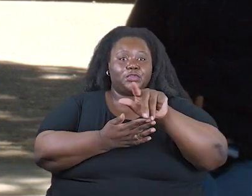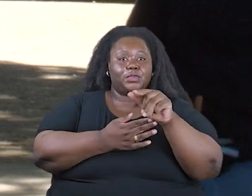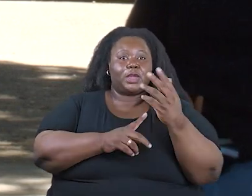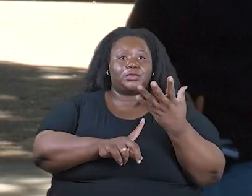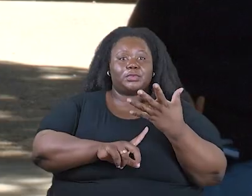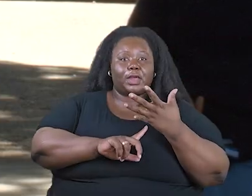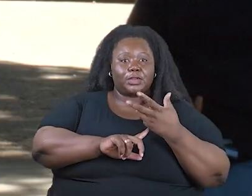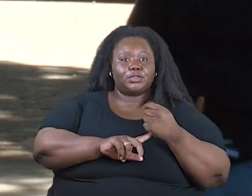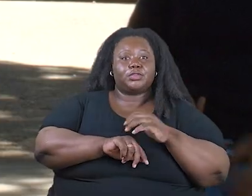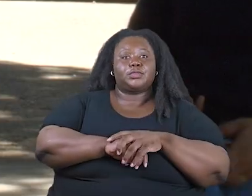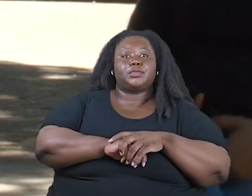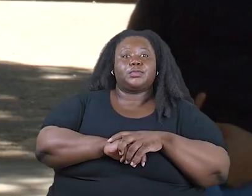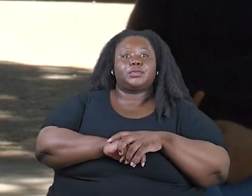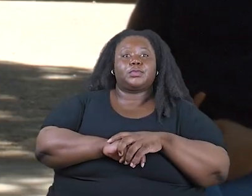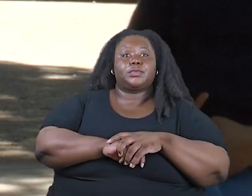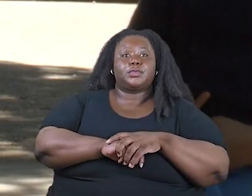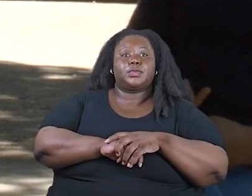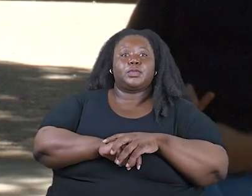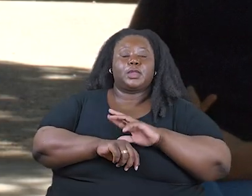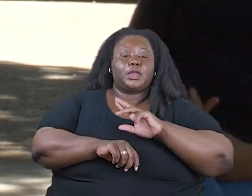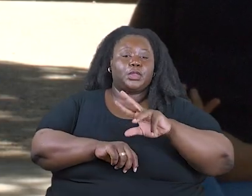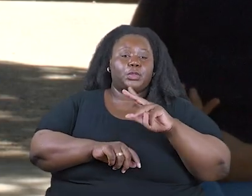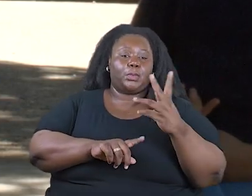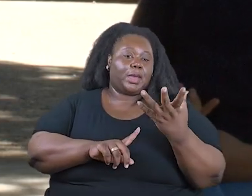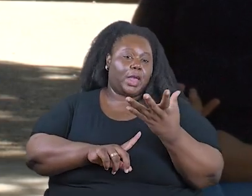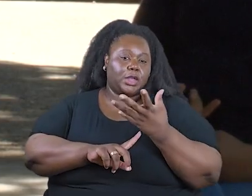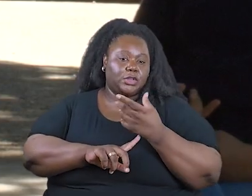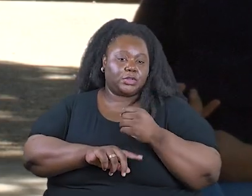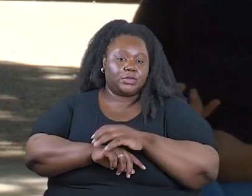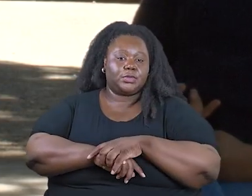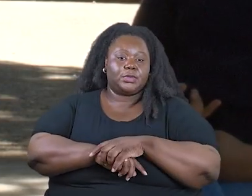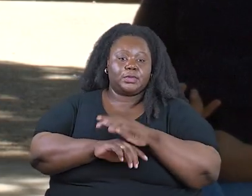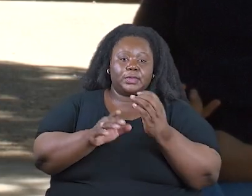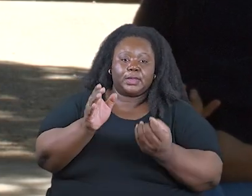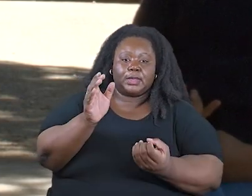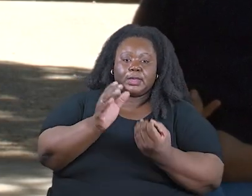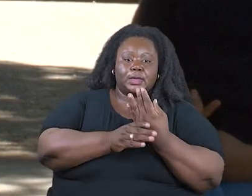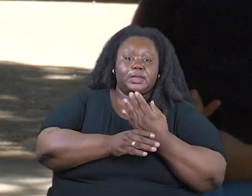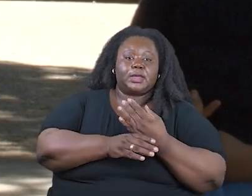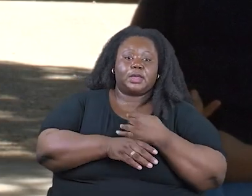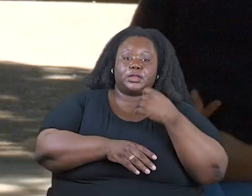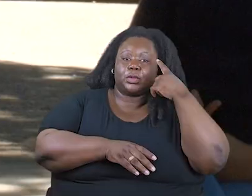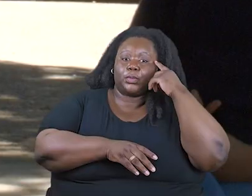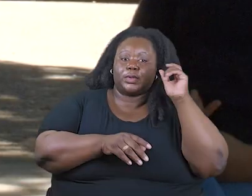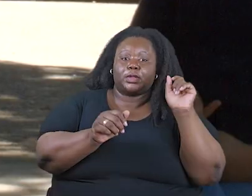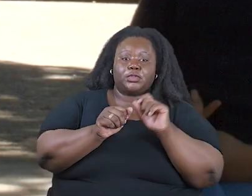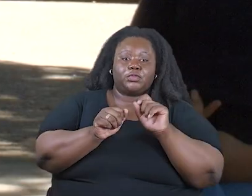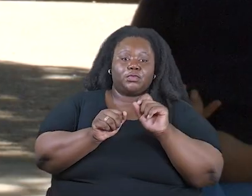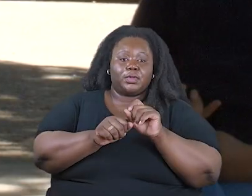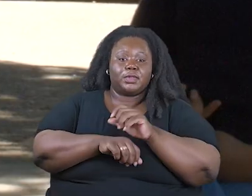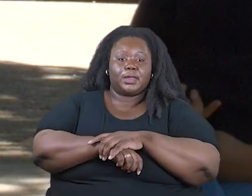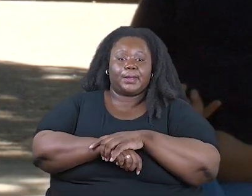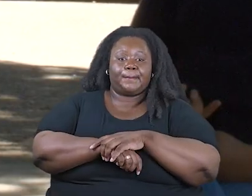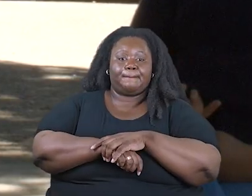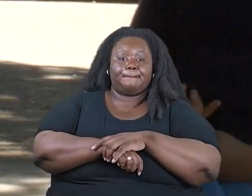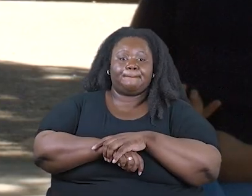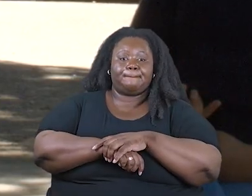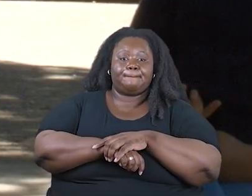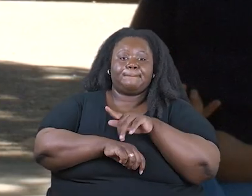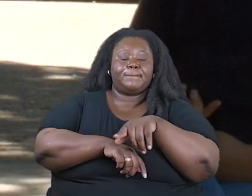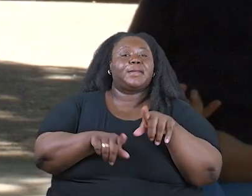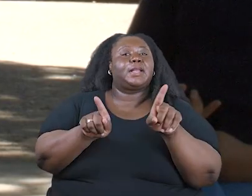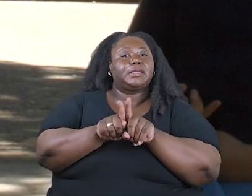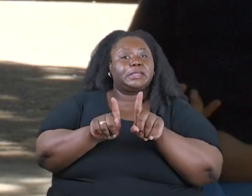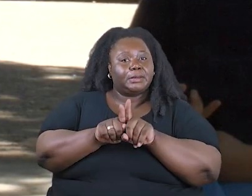artistas. Os editores não são artistas, eles criaram com a ideia de publicar trabalhos de artistas e eles